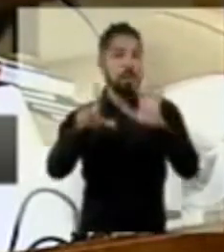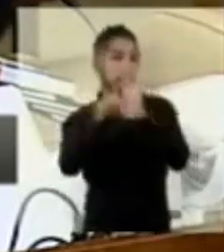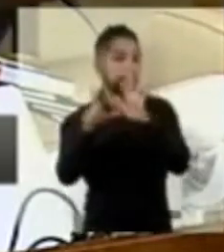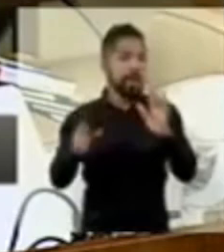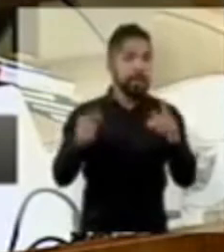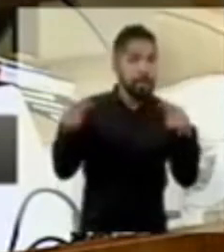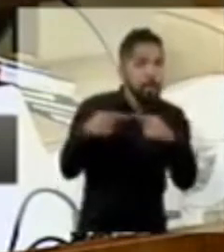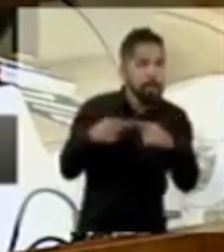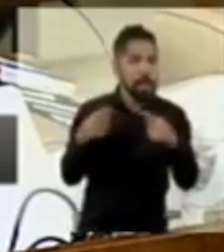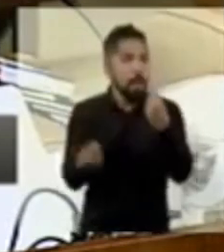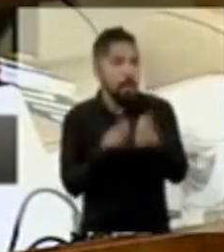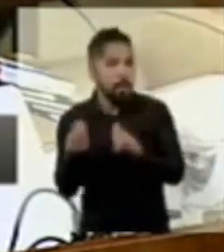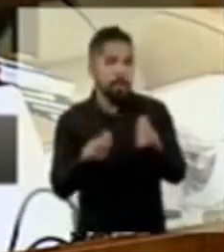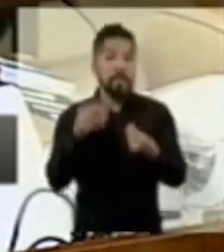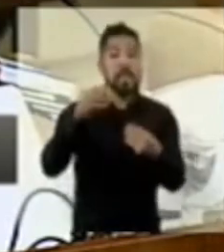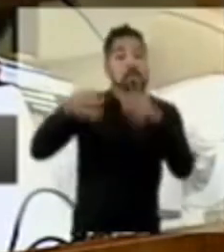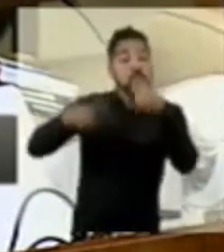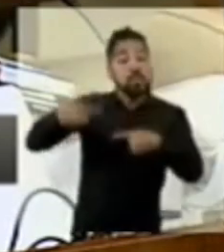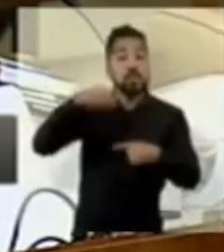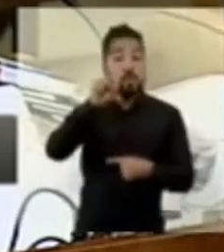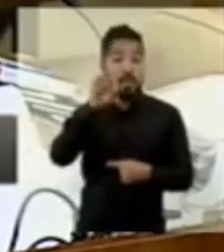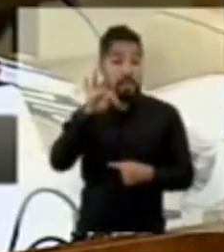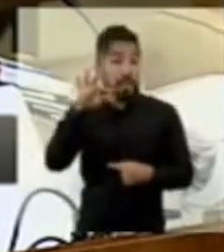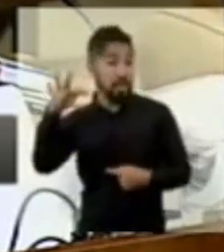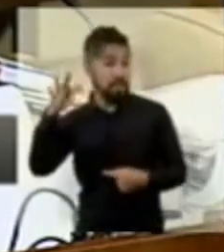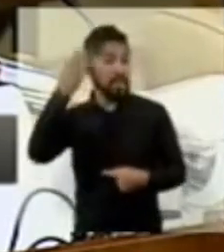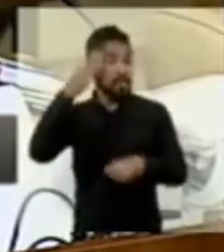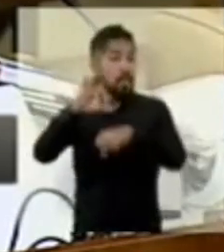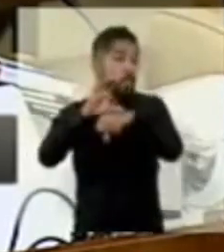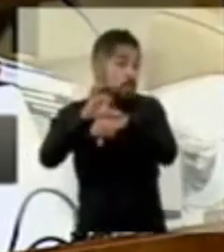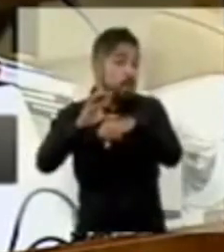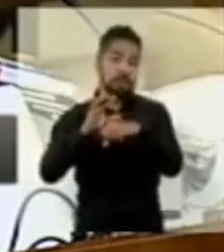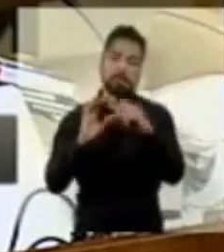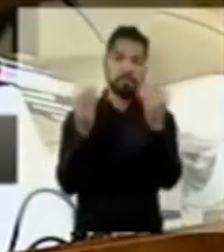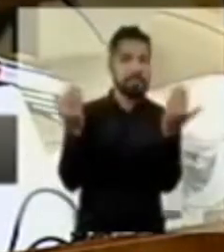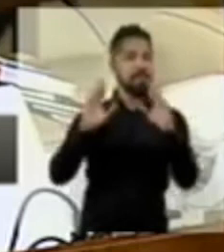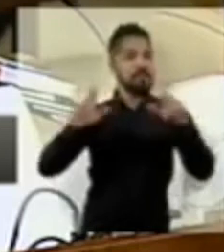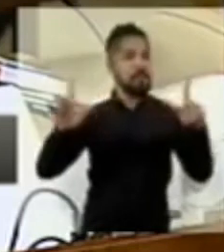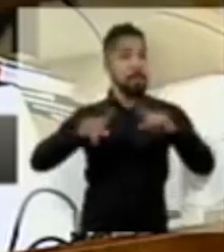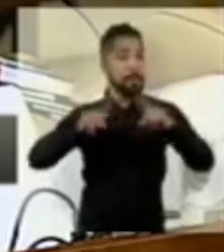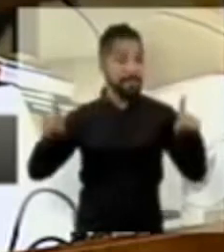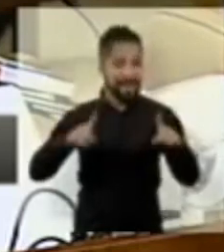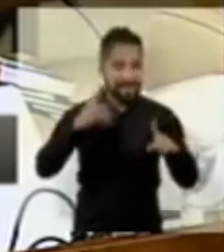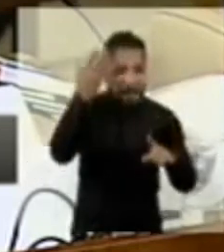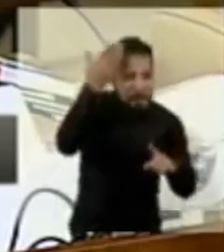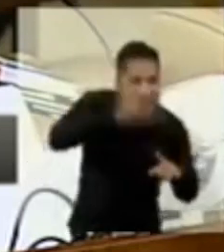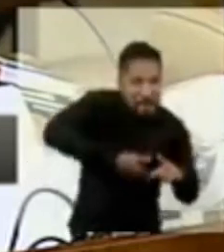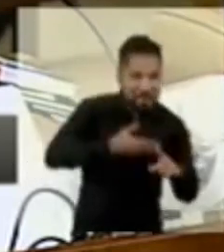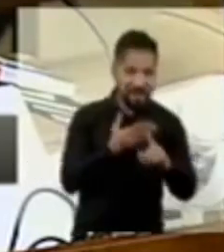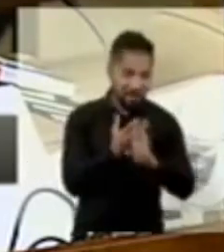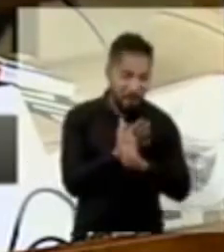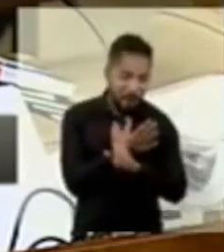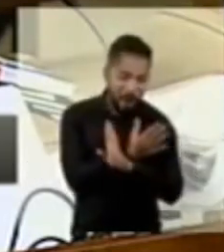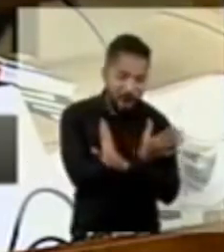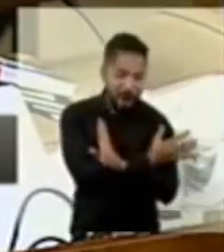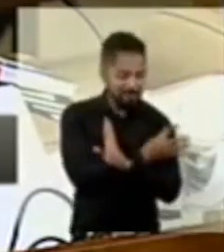o que se vai discutir no supremo são questões de constitucionalidade mais os fatos já